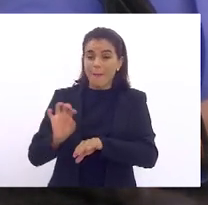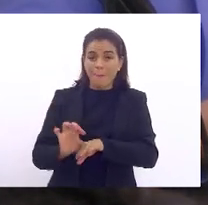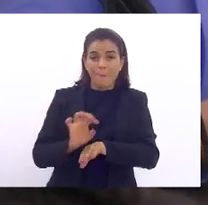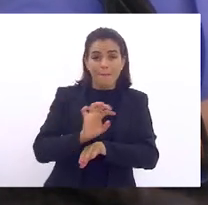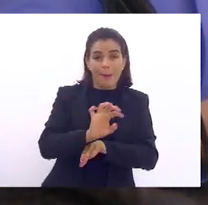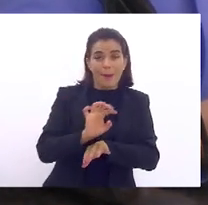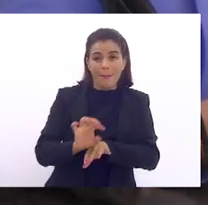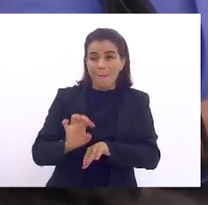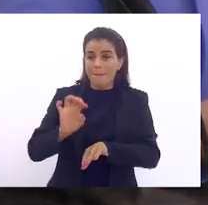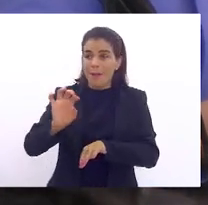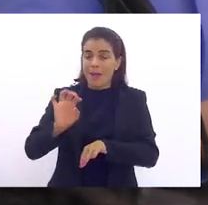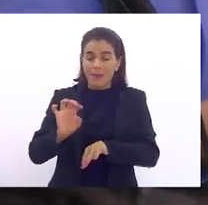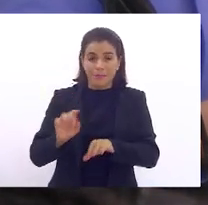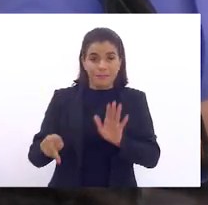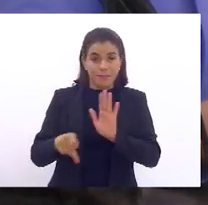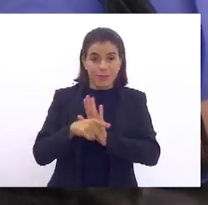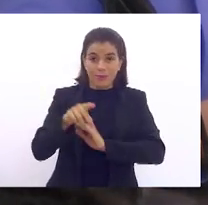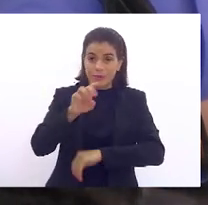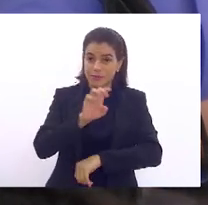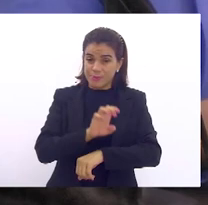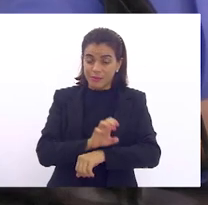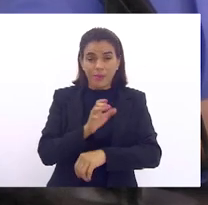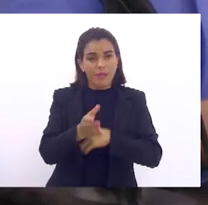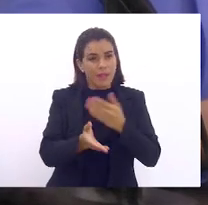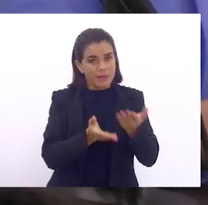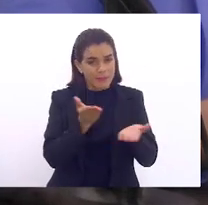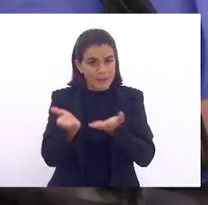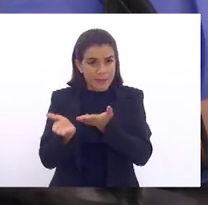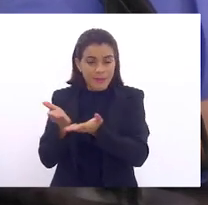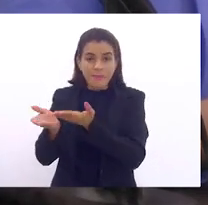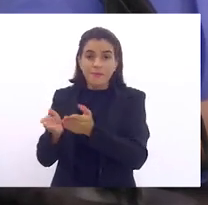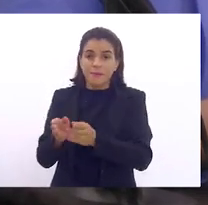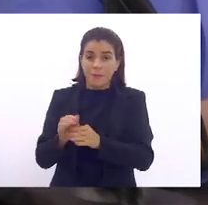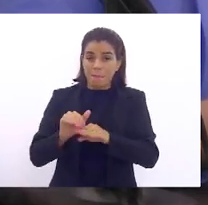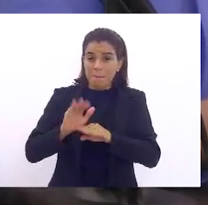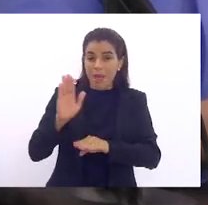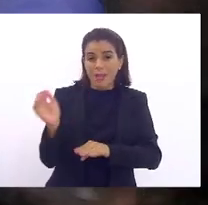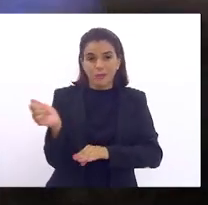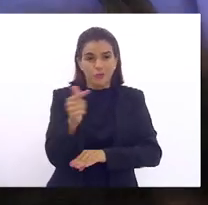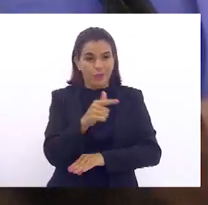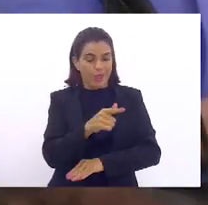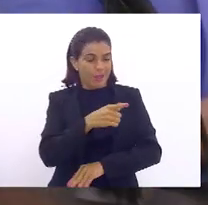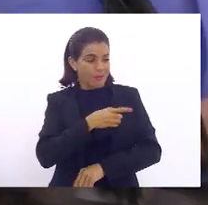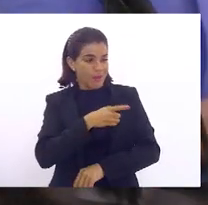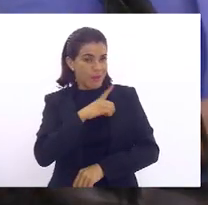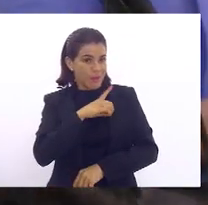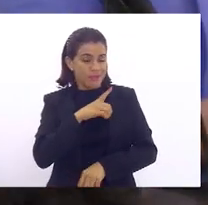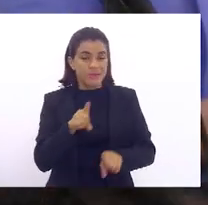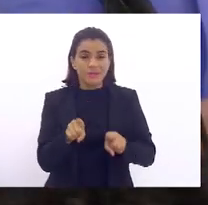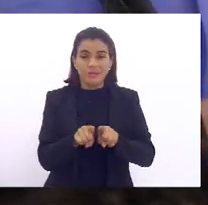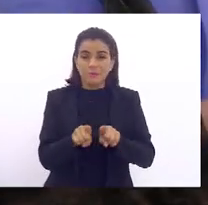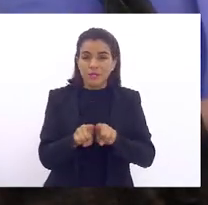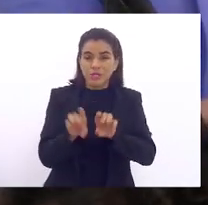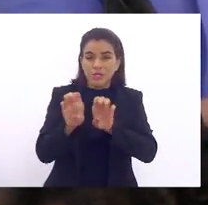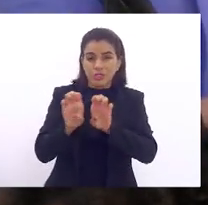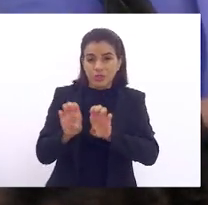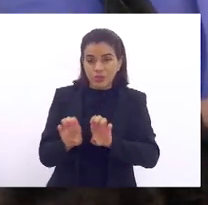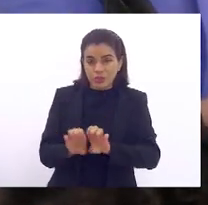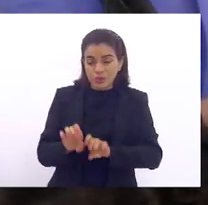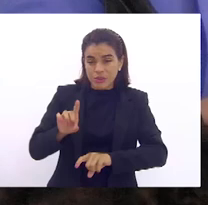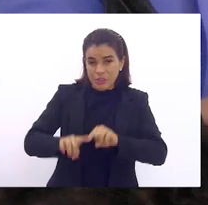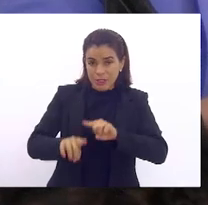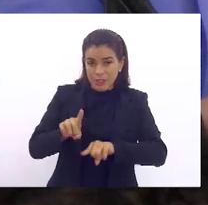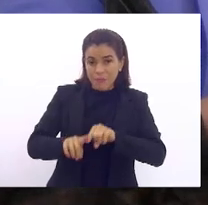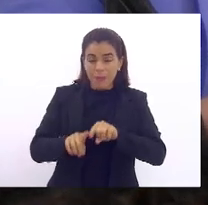Estado eles também fazem esse atendimento então para além das delegacias né Para Além de todas as estruturas e equipamentos que a gente tem